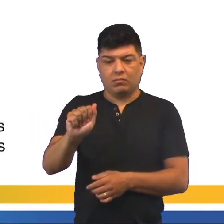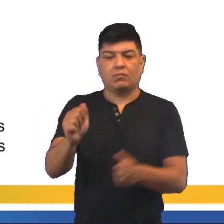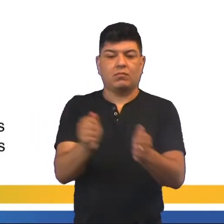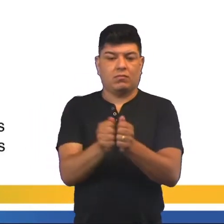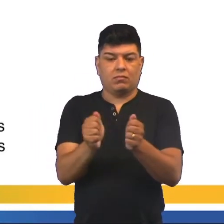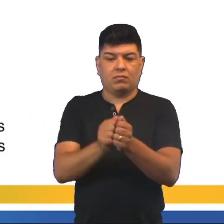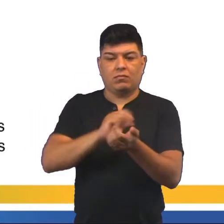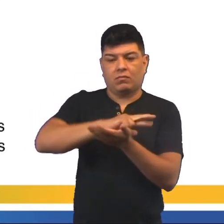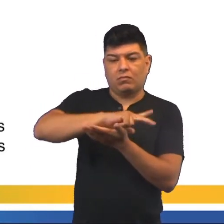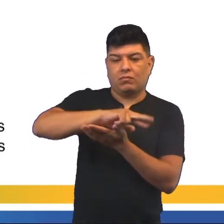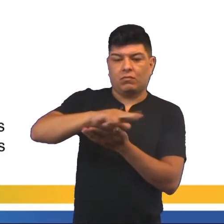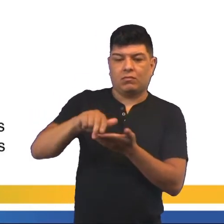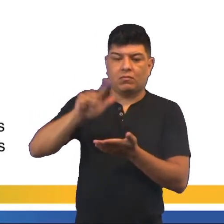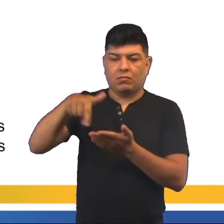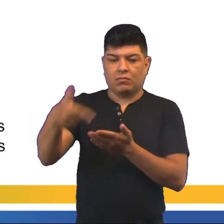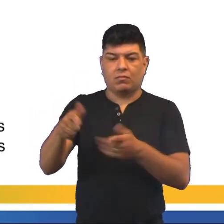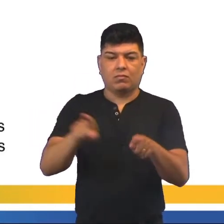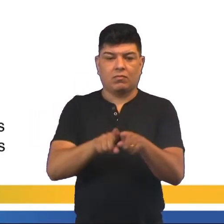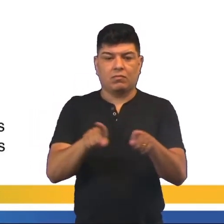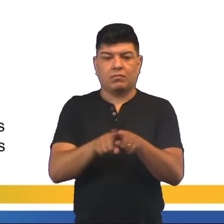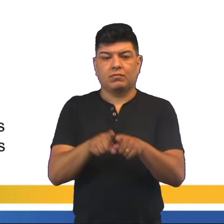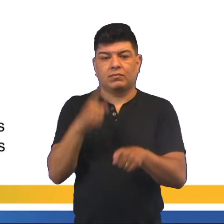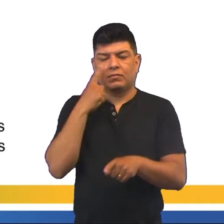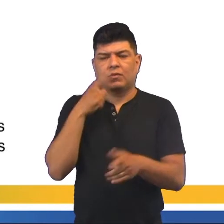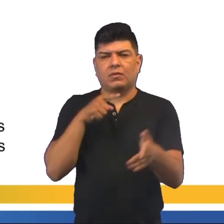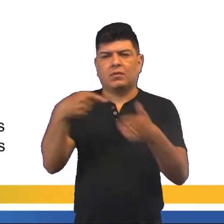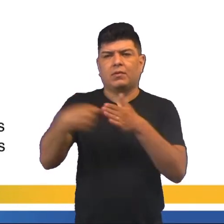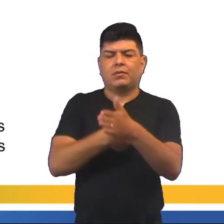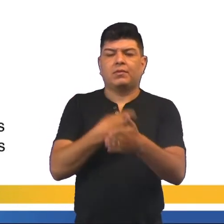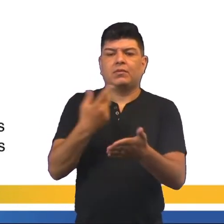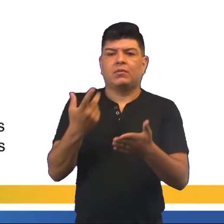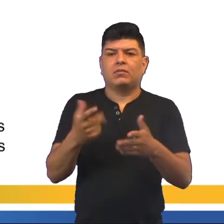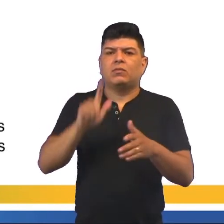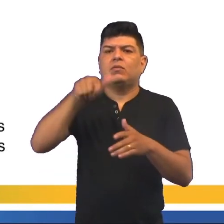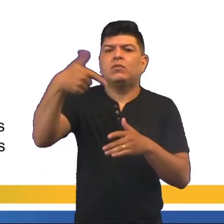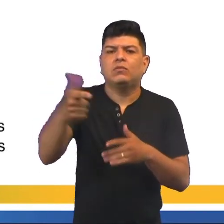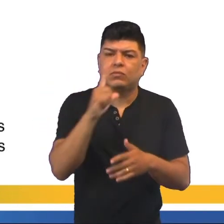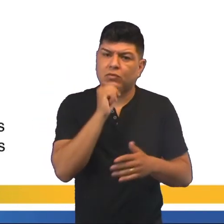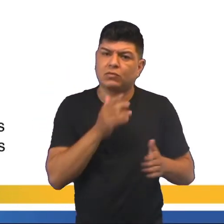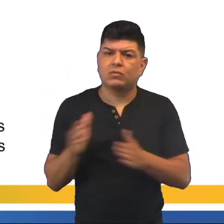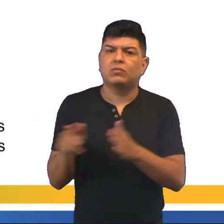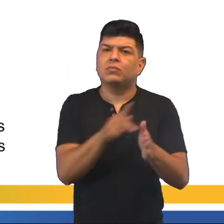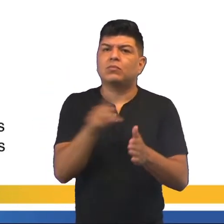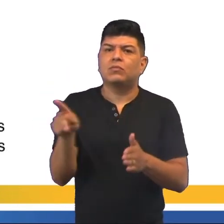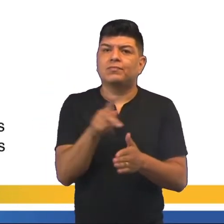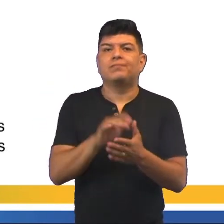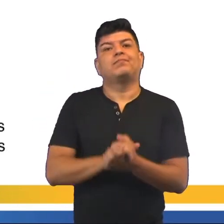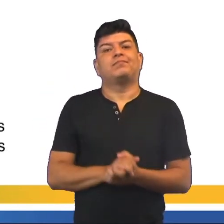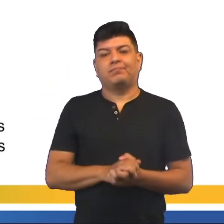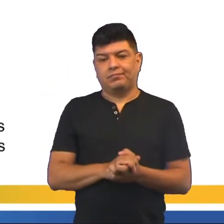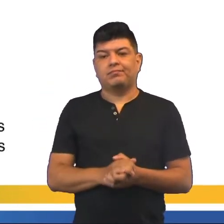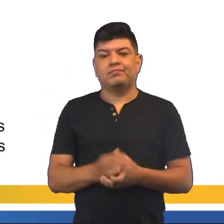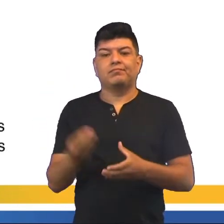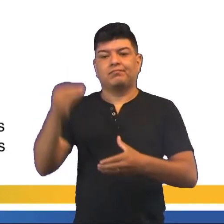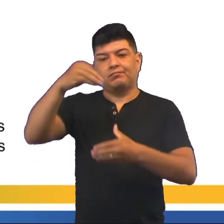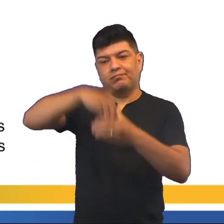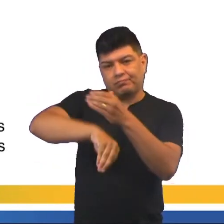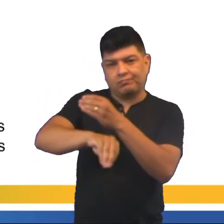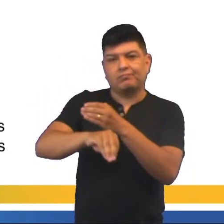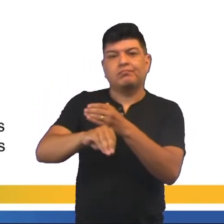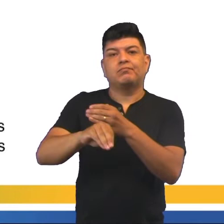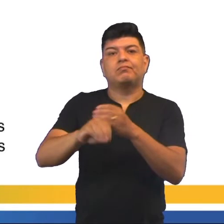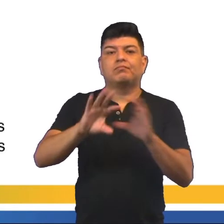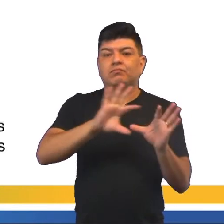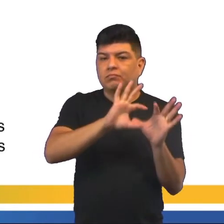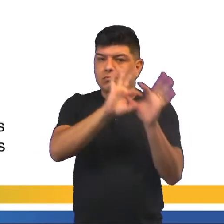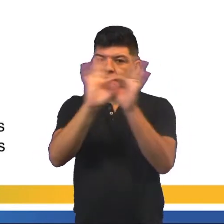e subafluentes a bacia do Juruá. Você pode até perguntar assim, cadê os outros rios, professor? Está exatamente dentro dessa